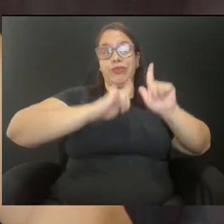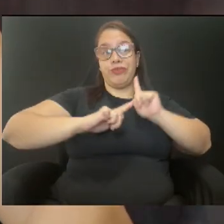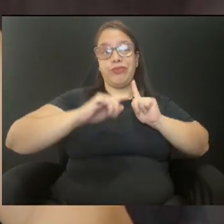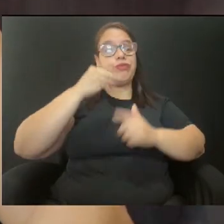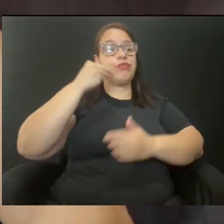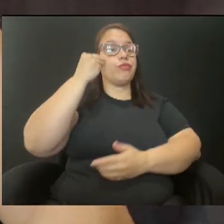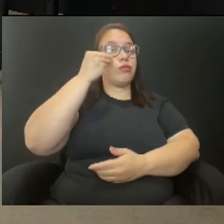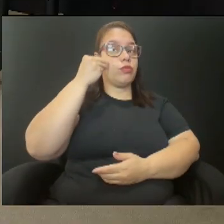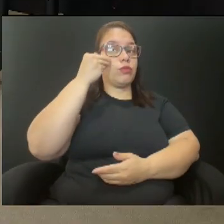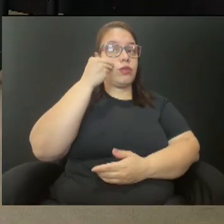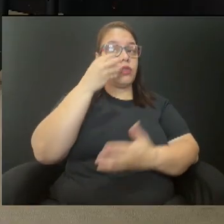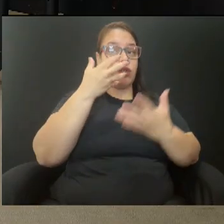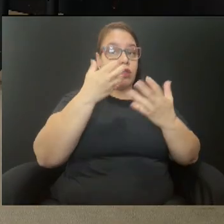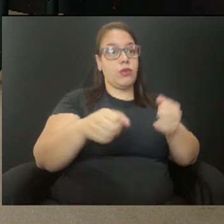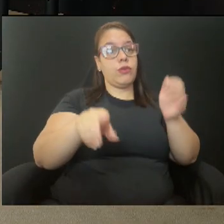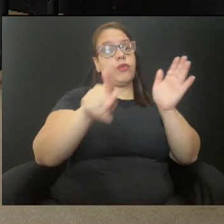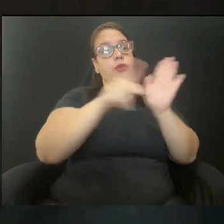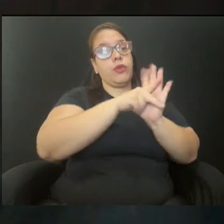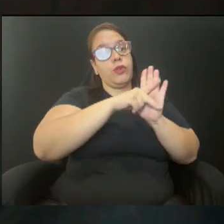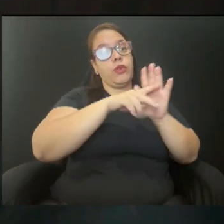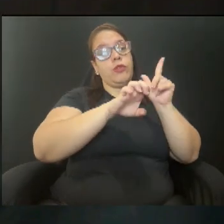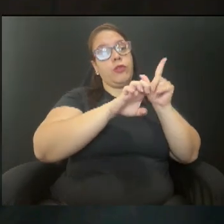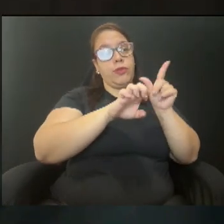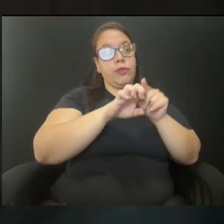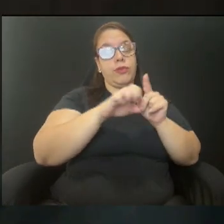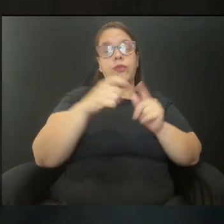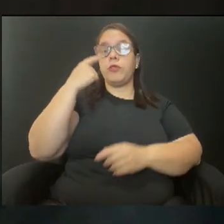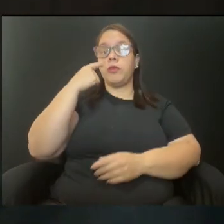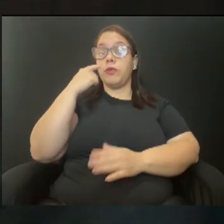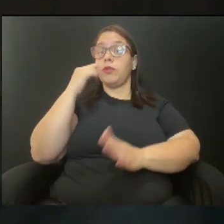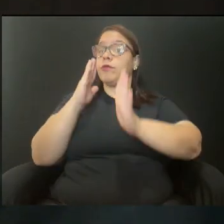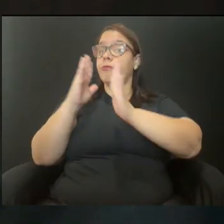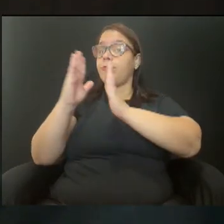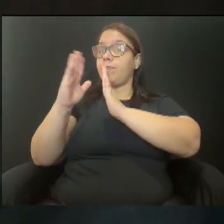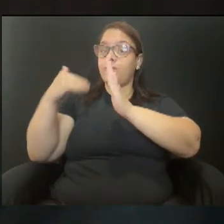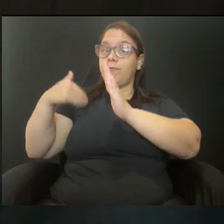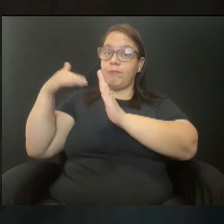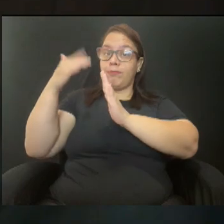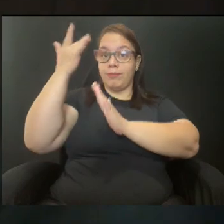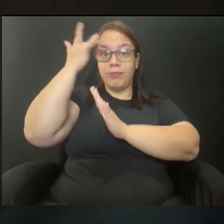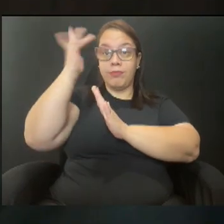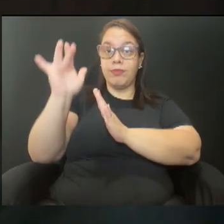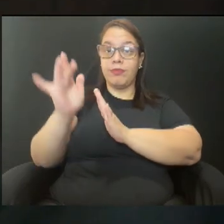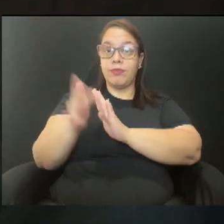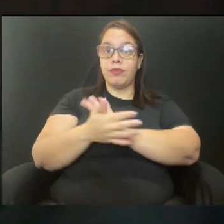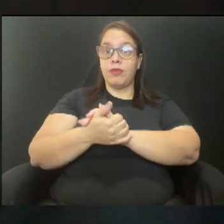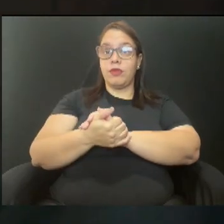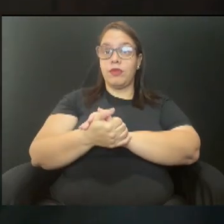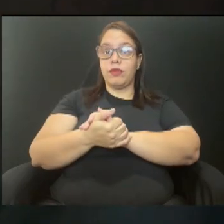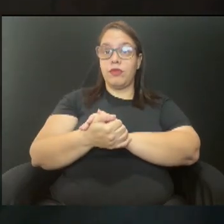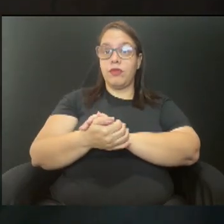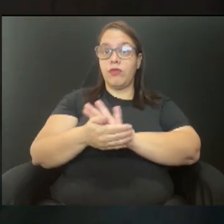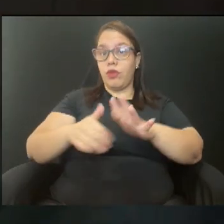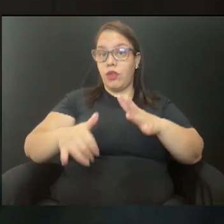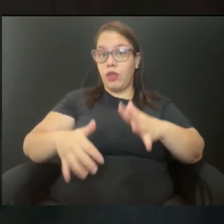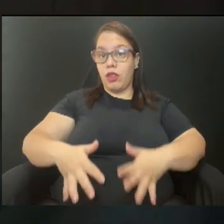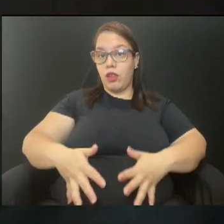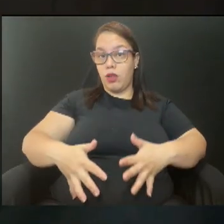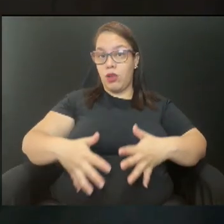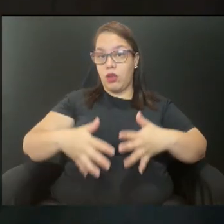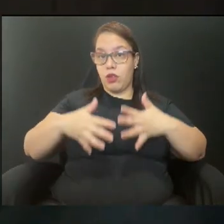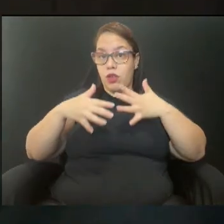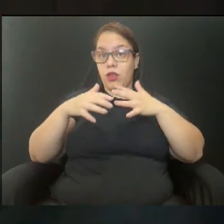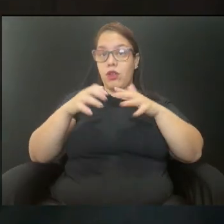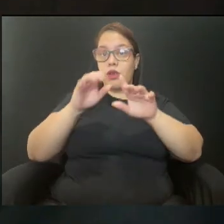negócio. A gente vem de um período que eu não sei se que antes era orgulho, você ia, hoje é tudo digital, é claro,